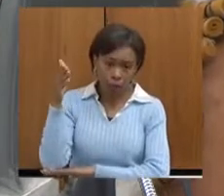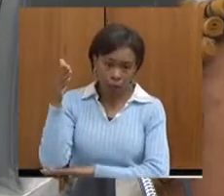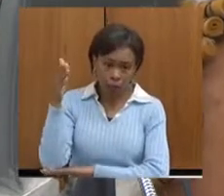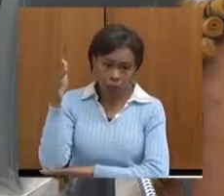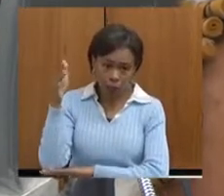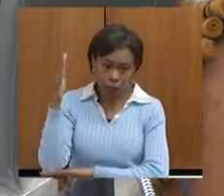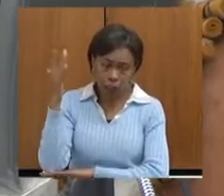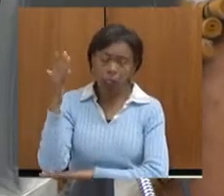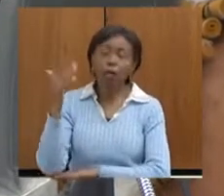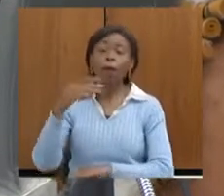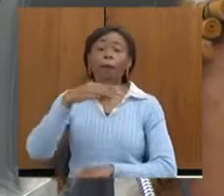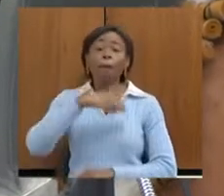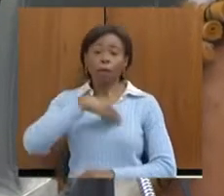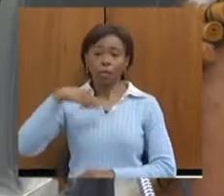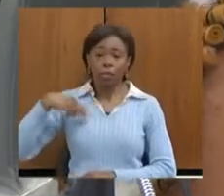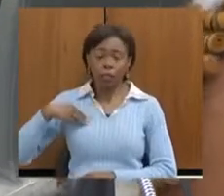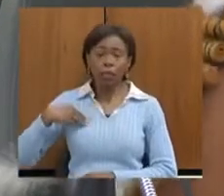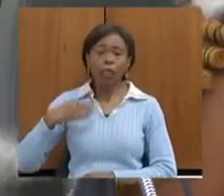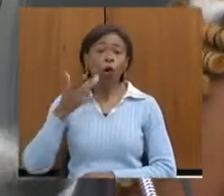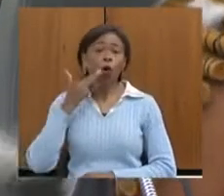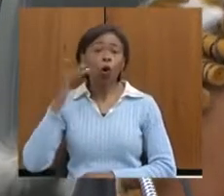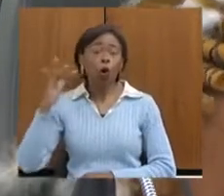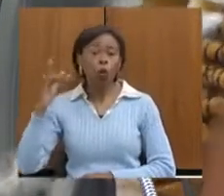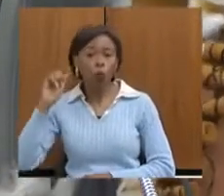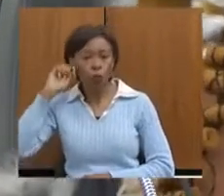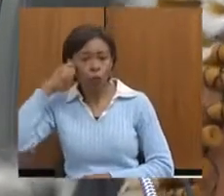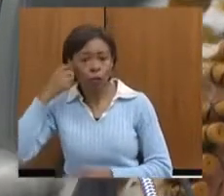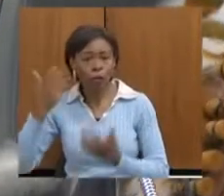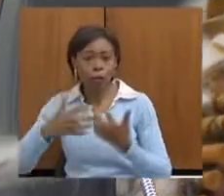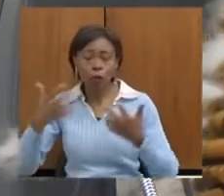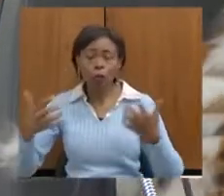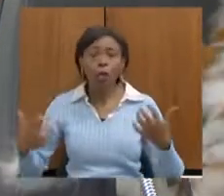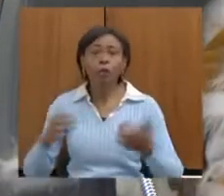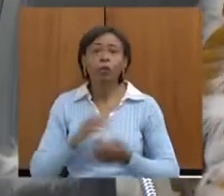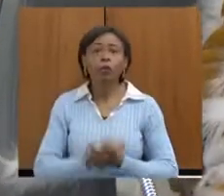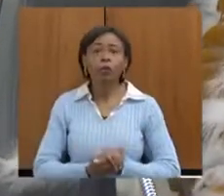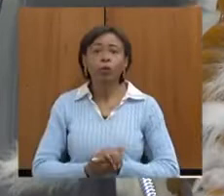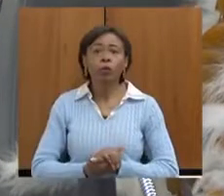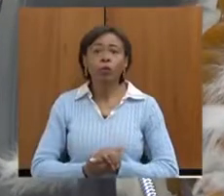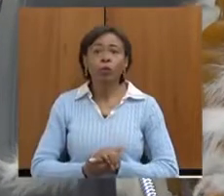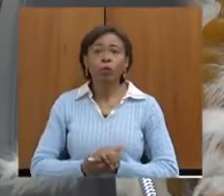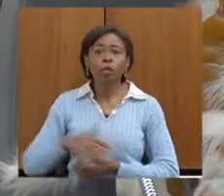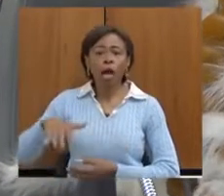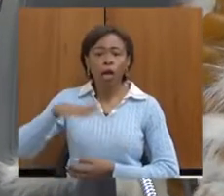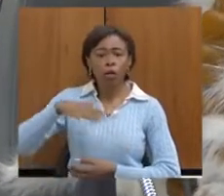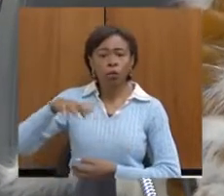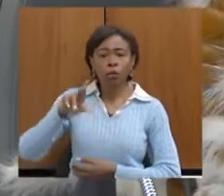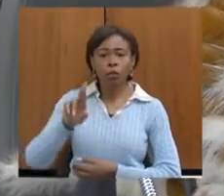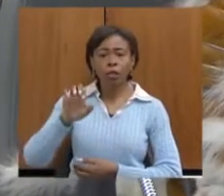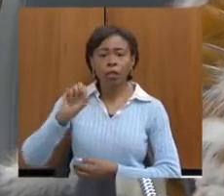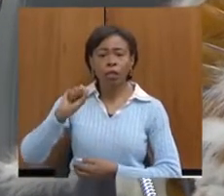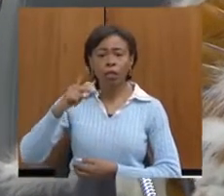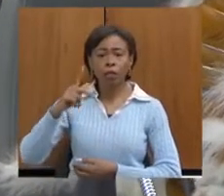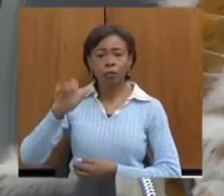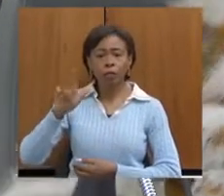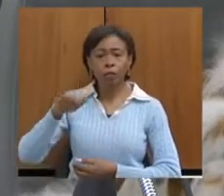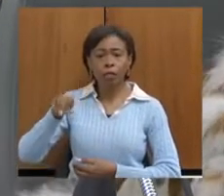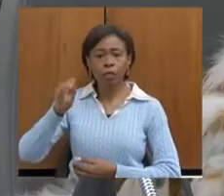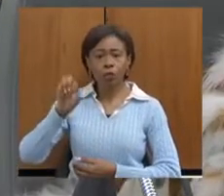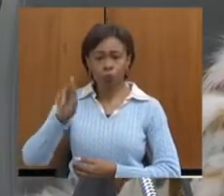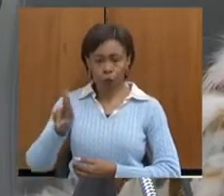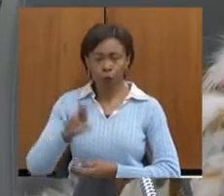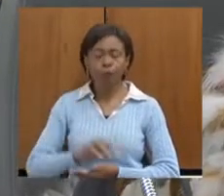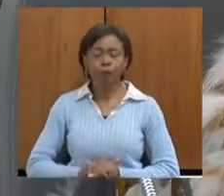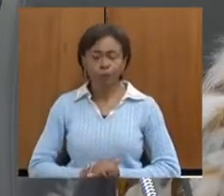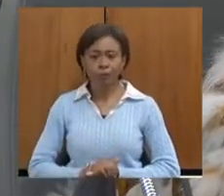Barra Longa Ouro Preto Calisto e isso ali da região de Resplendor é só fazer esse